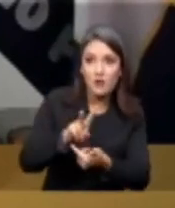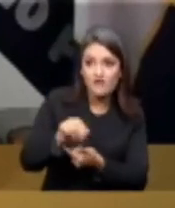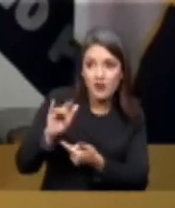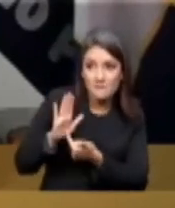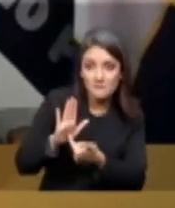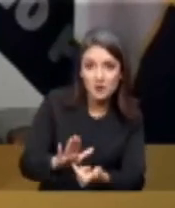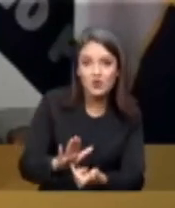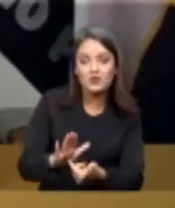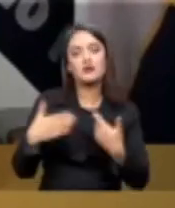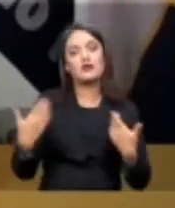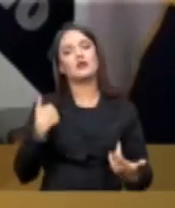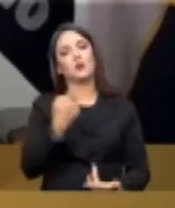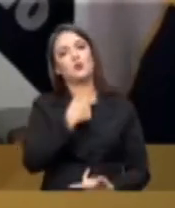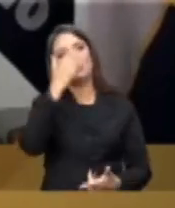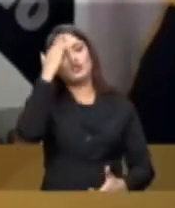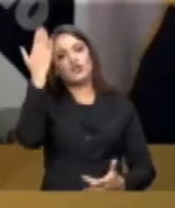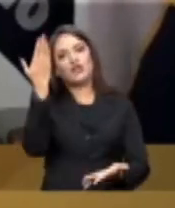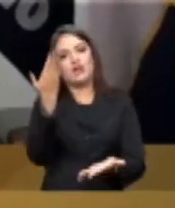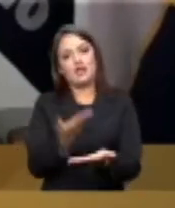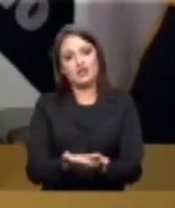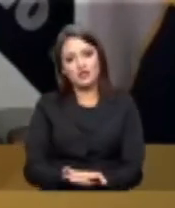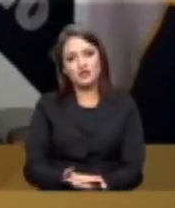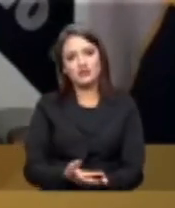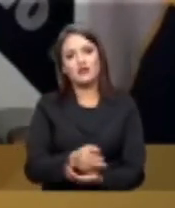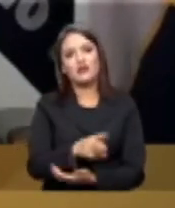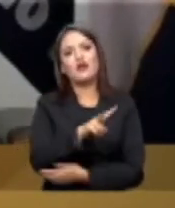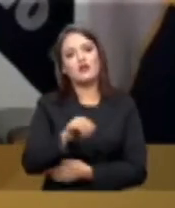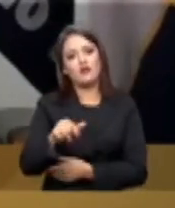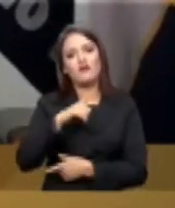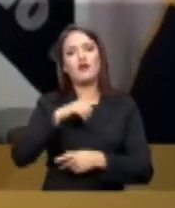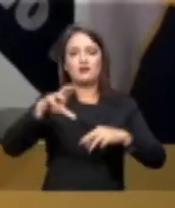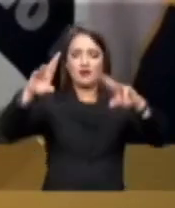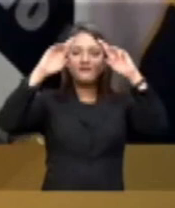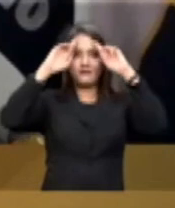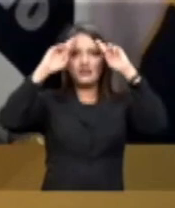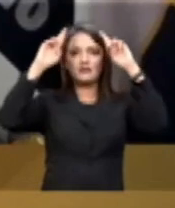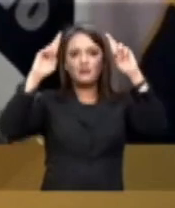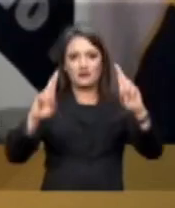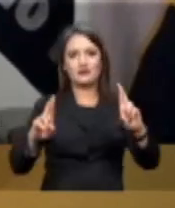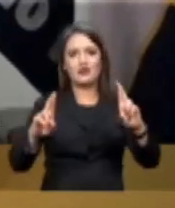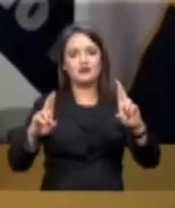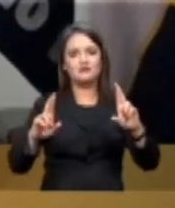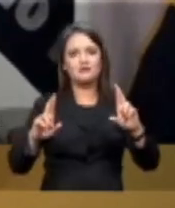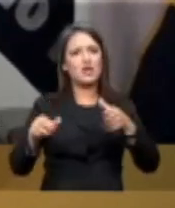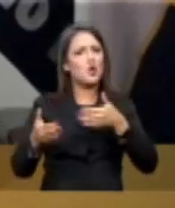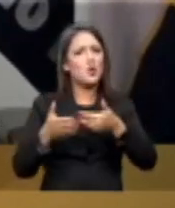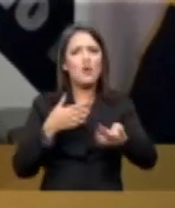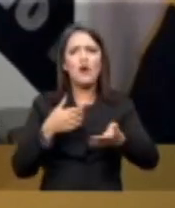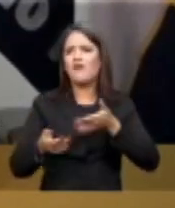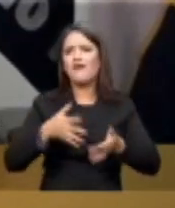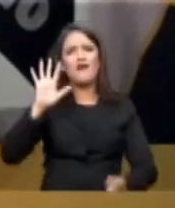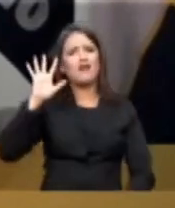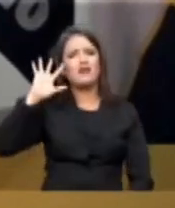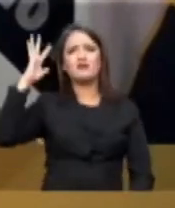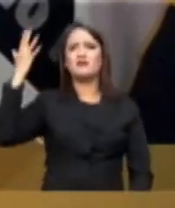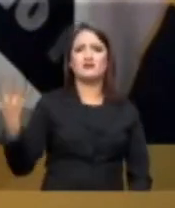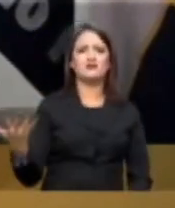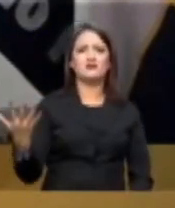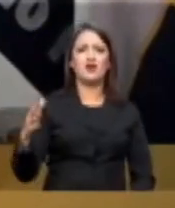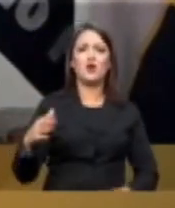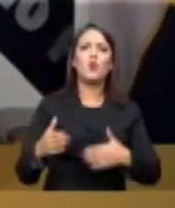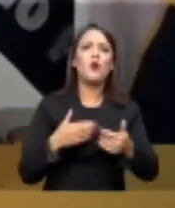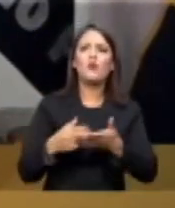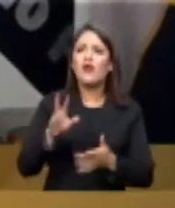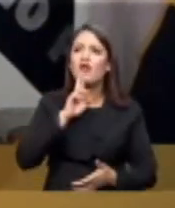espera-se e acreditamos que será respeitada e executada, seja qual for a sua escolha, o